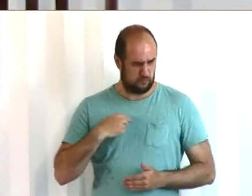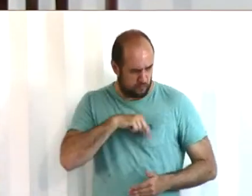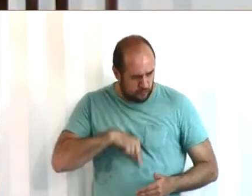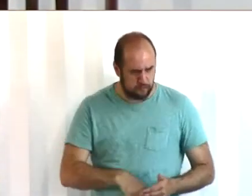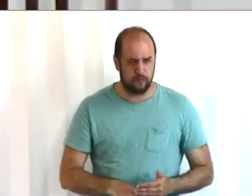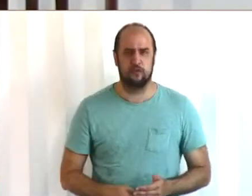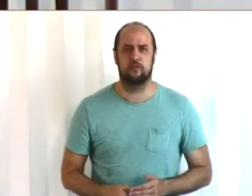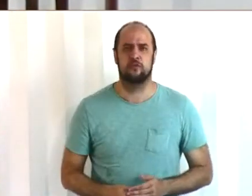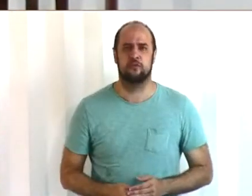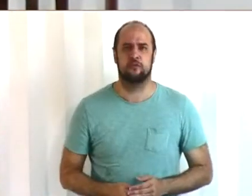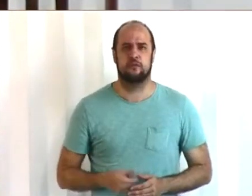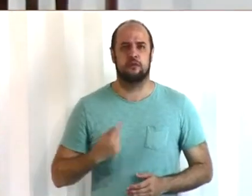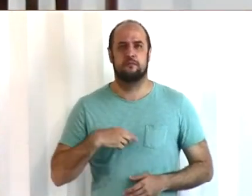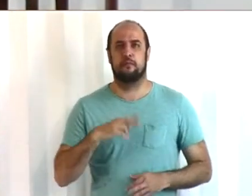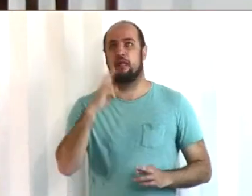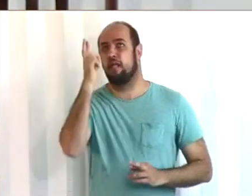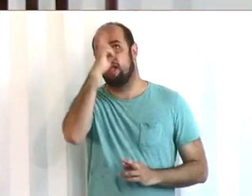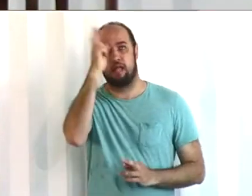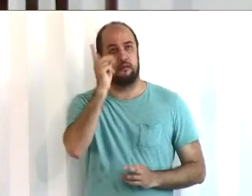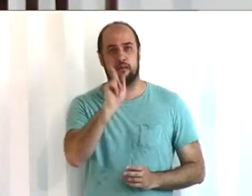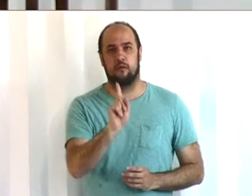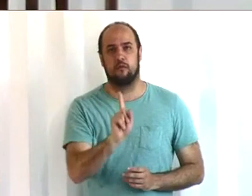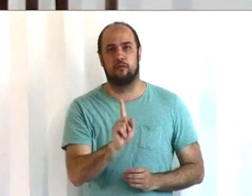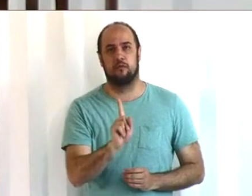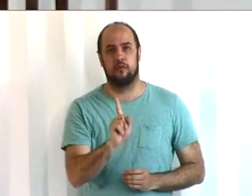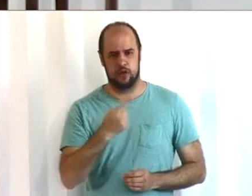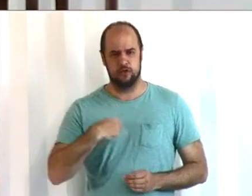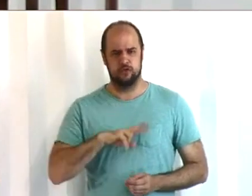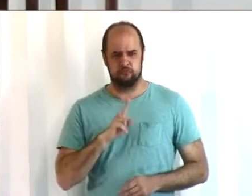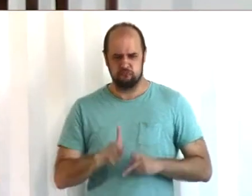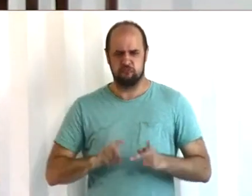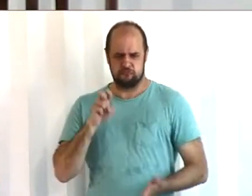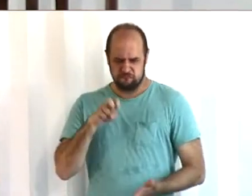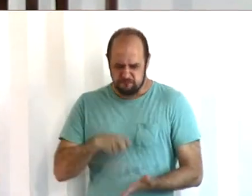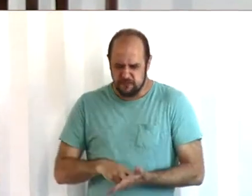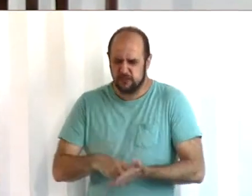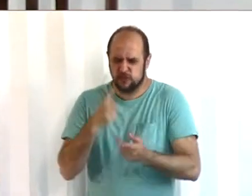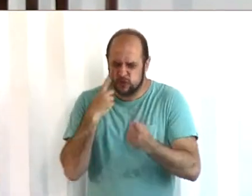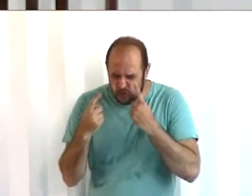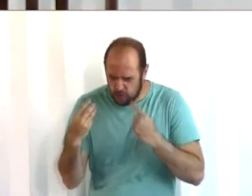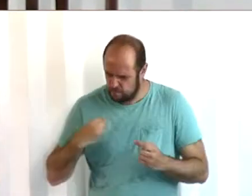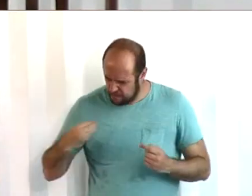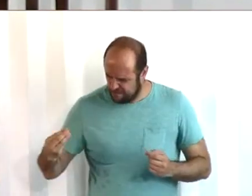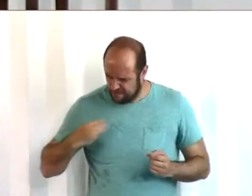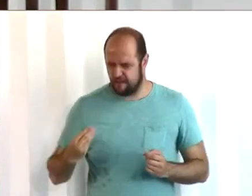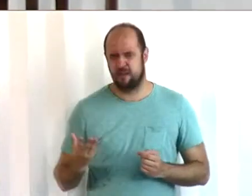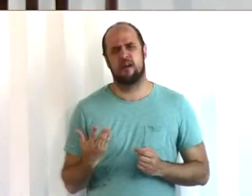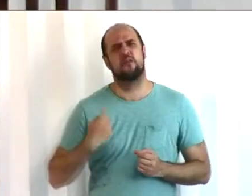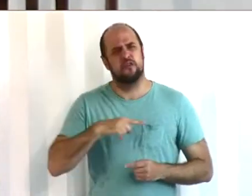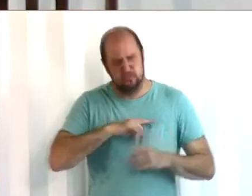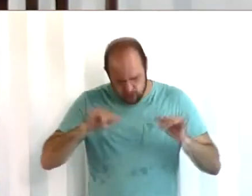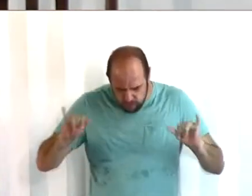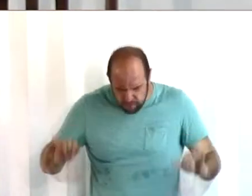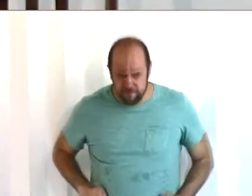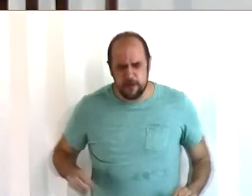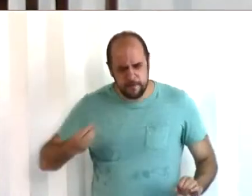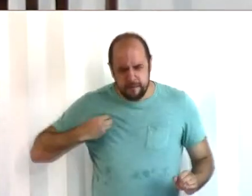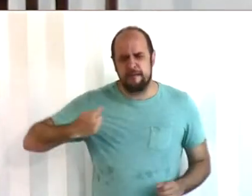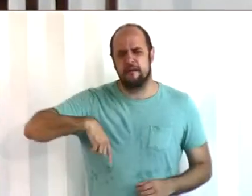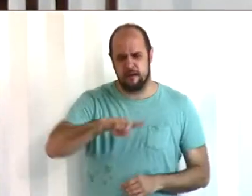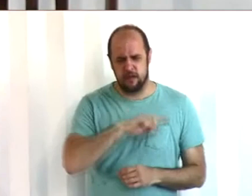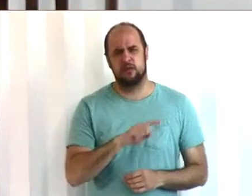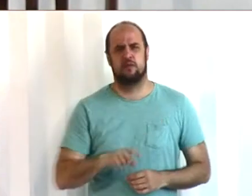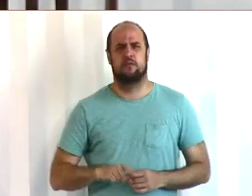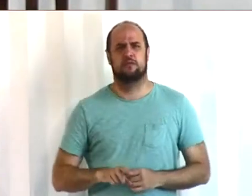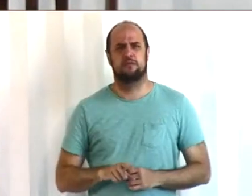distraído. Nós não somos um povo distraído. Nós somos um povo que se ajoelha, que chora por seus pecados. Nós somos um povo que sofre com os nossos